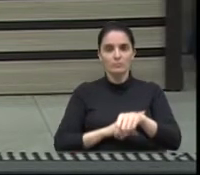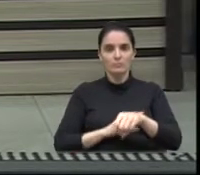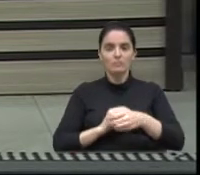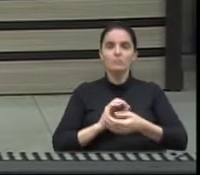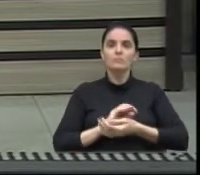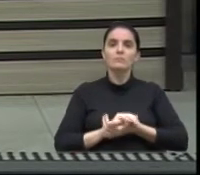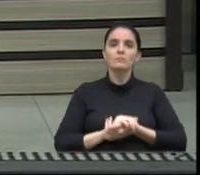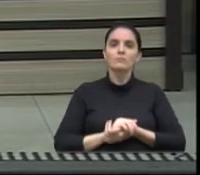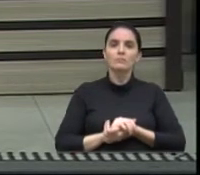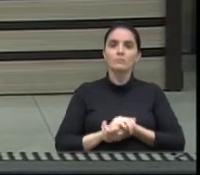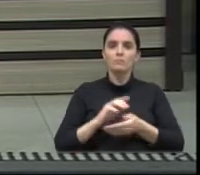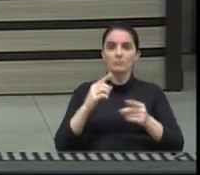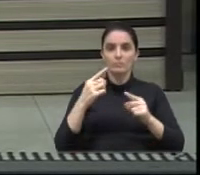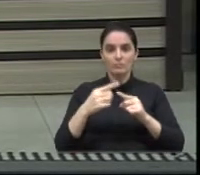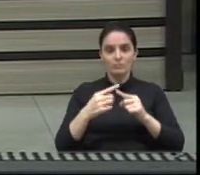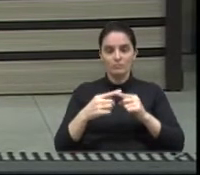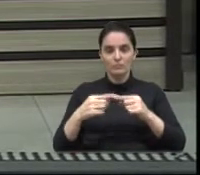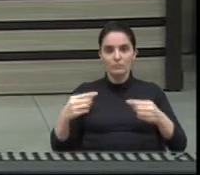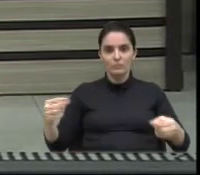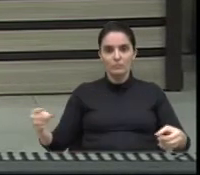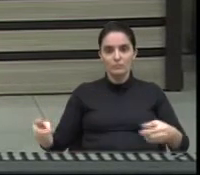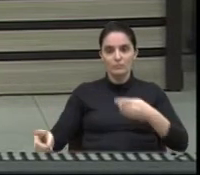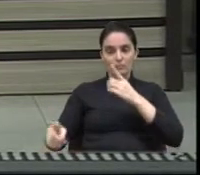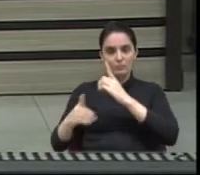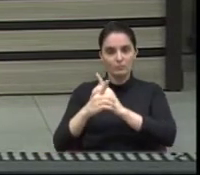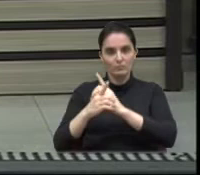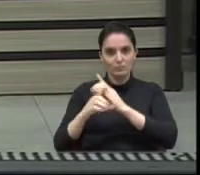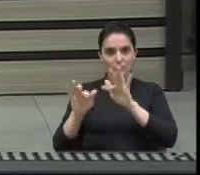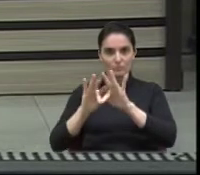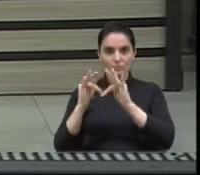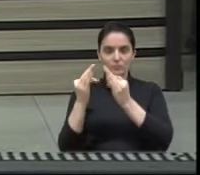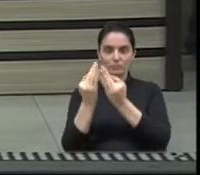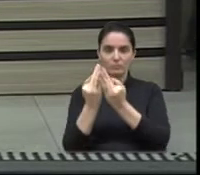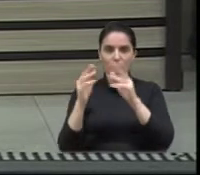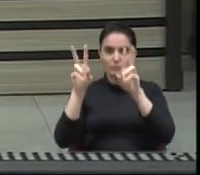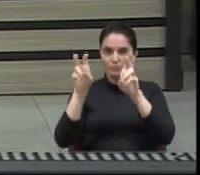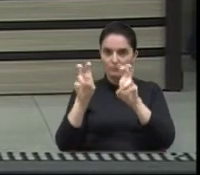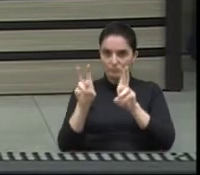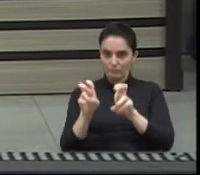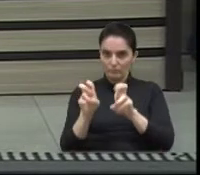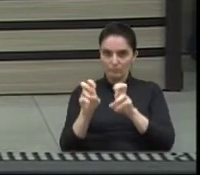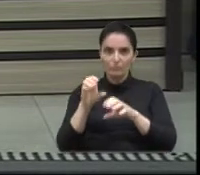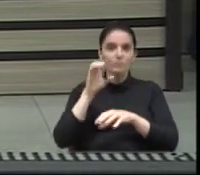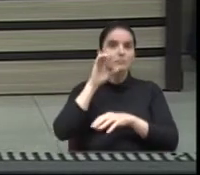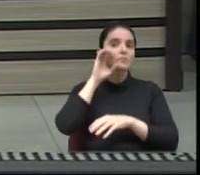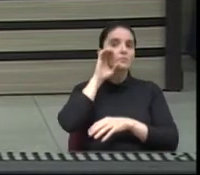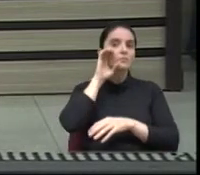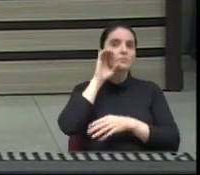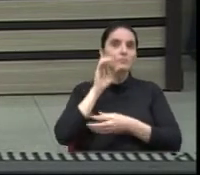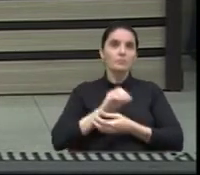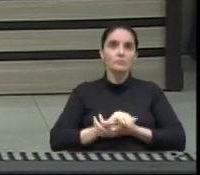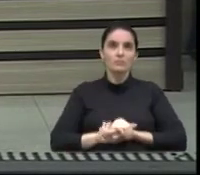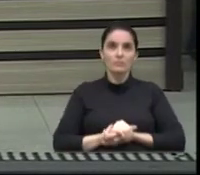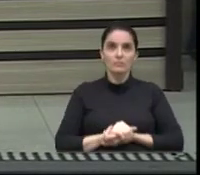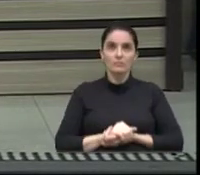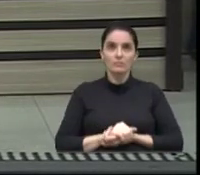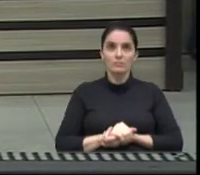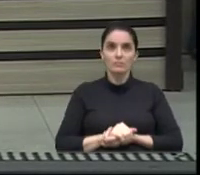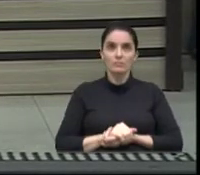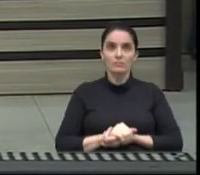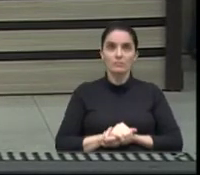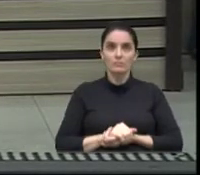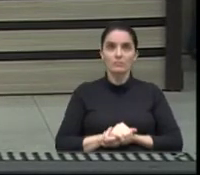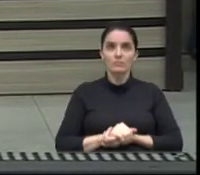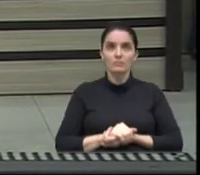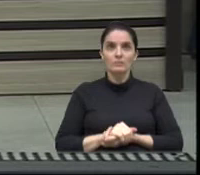CRE, realize um encontro municipal entre especialistas e familiares sobre o assunto. Constância Félix. Quero discutir, senhor presidente. Vai